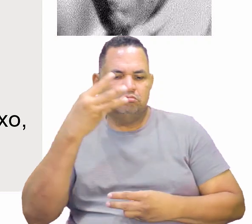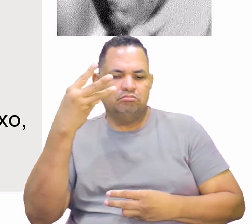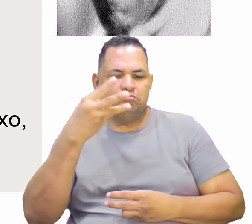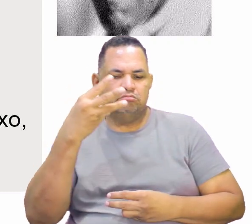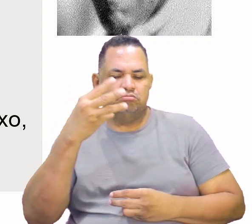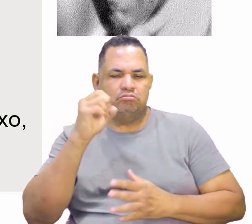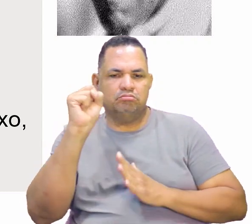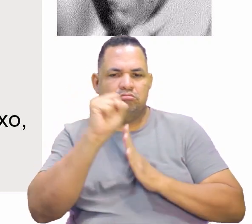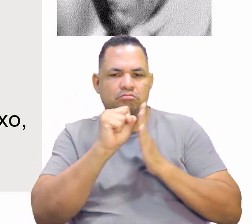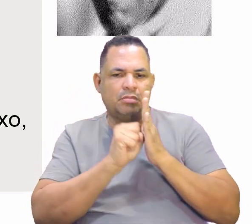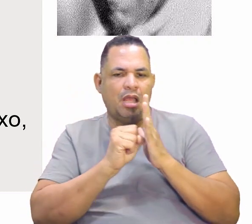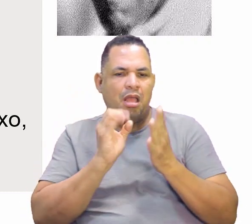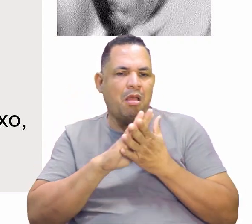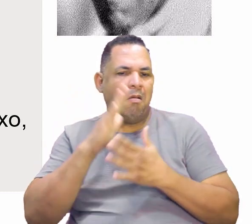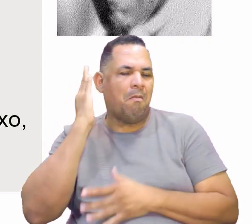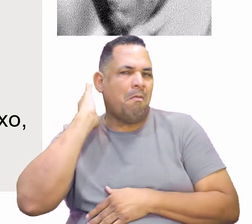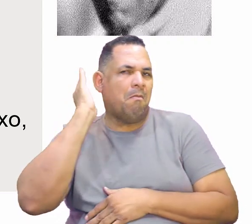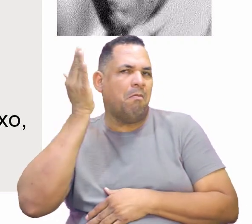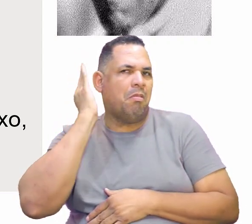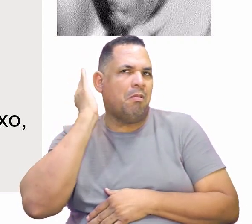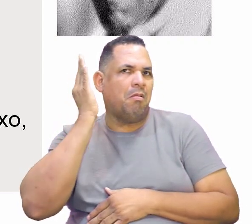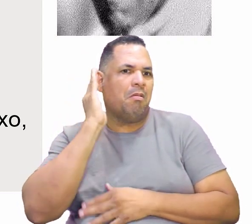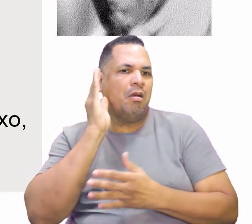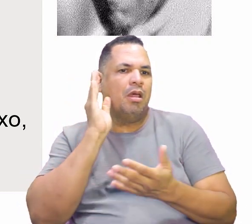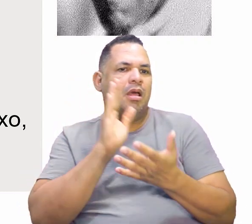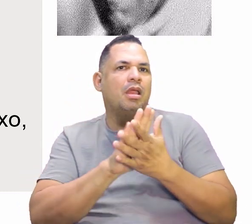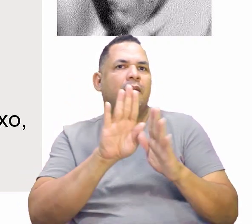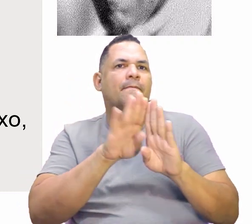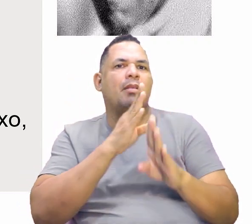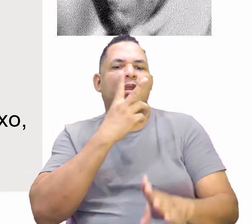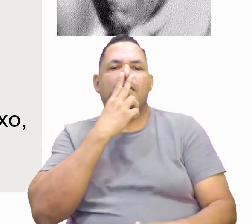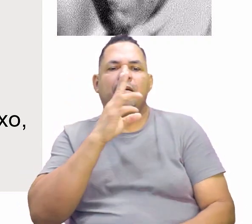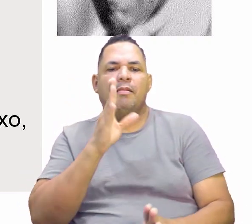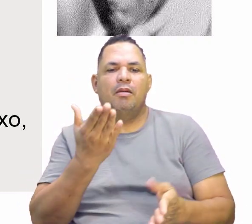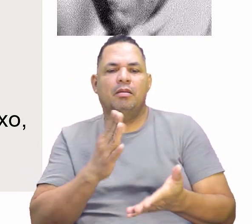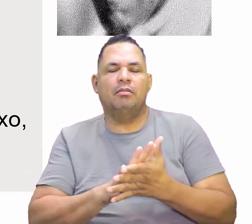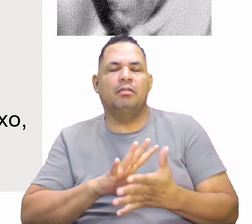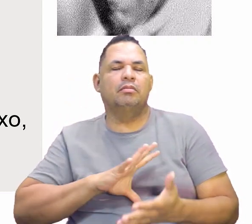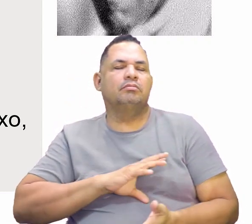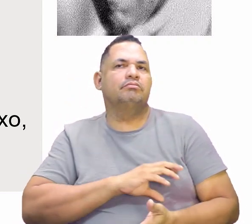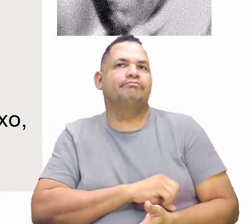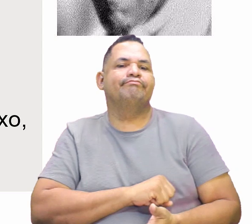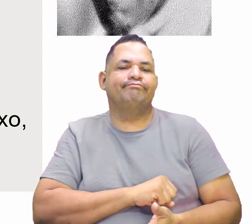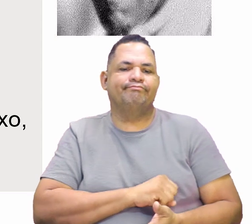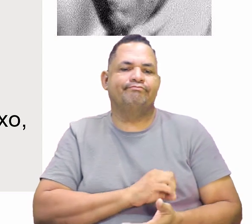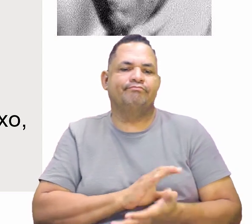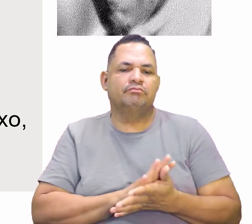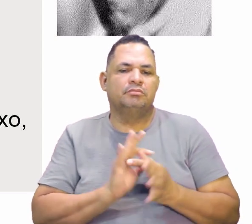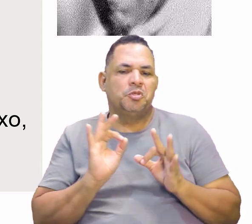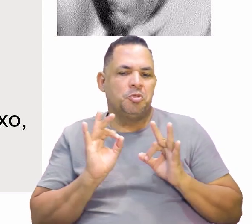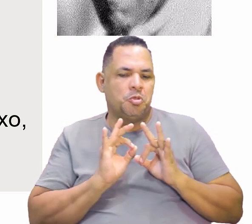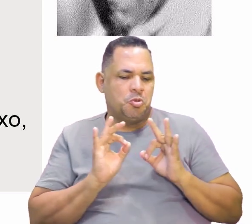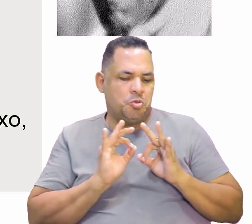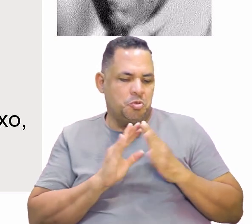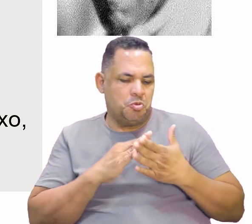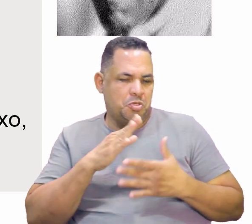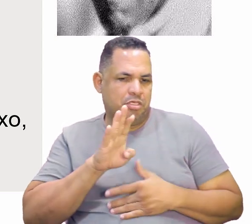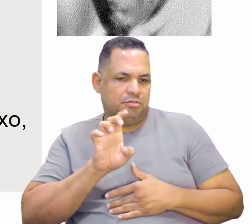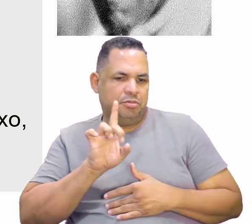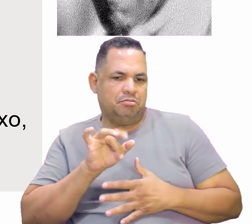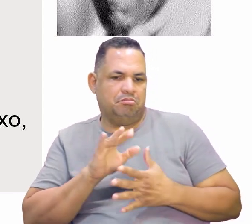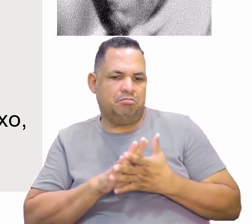família, burra como uma porta, um amor. O que você identifica, né? Granfino do